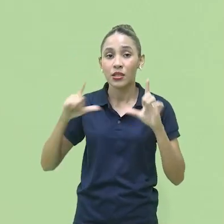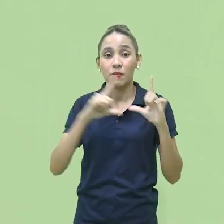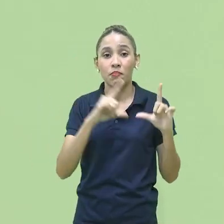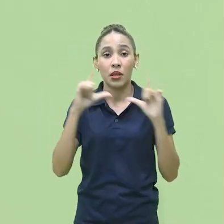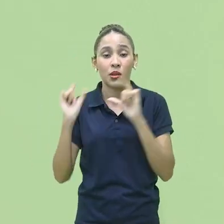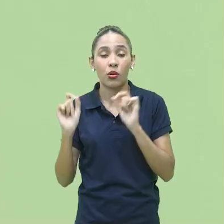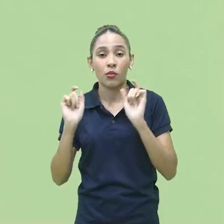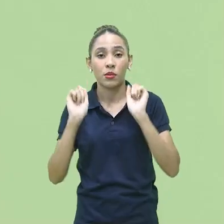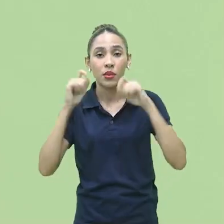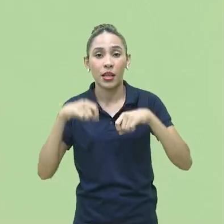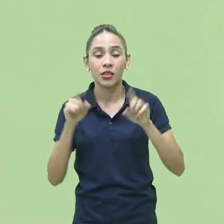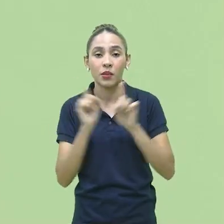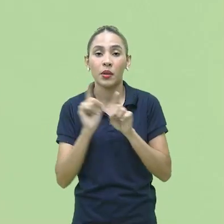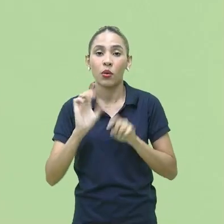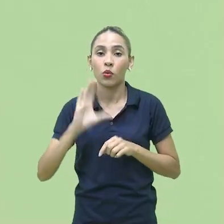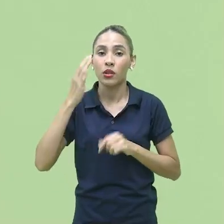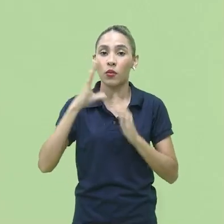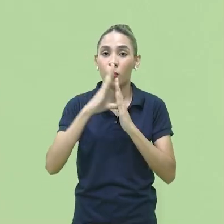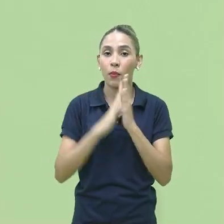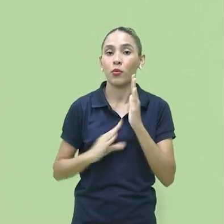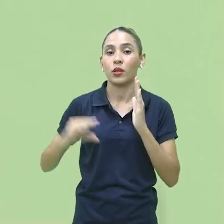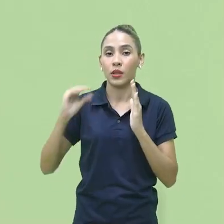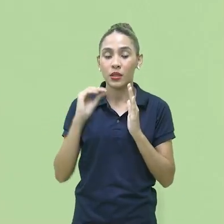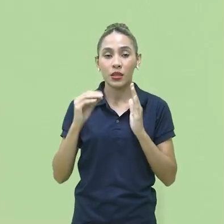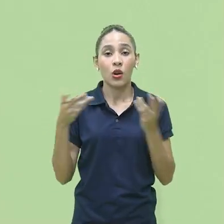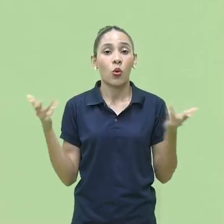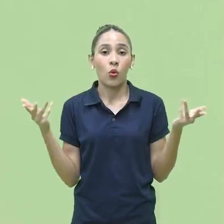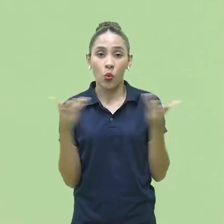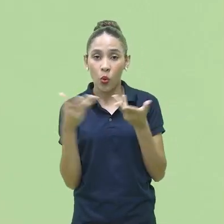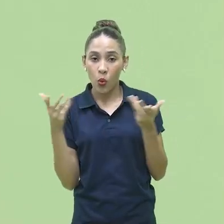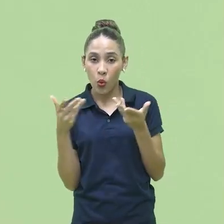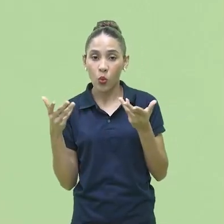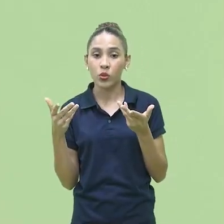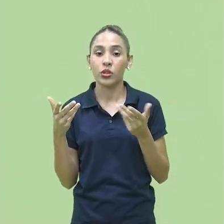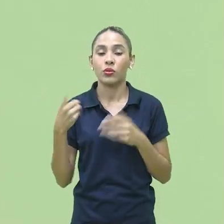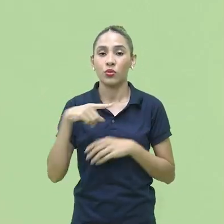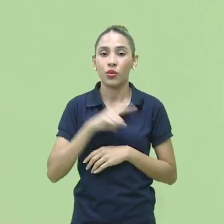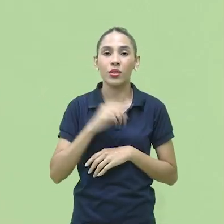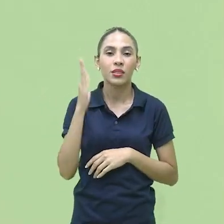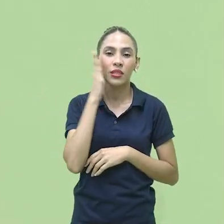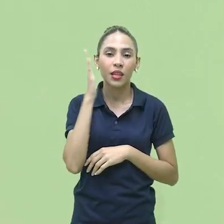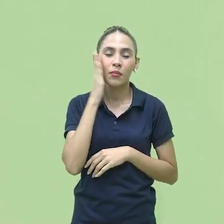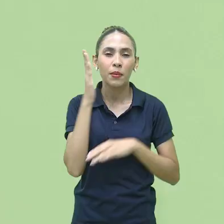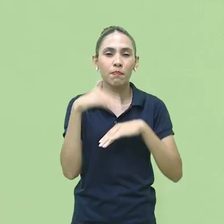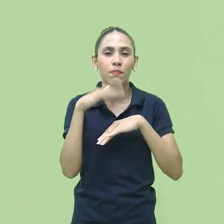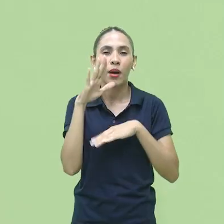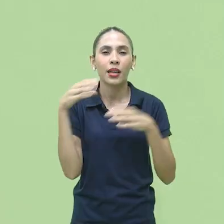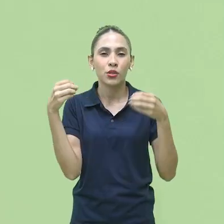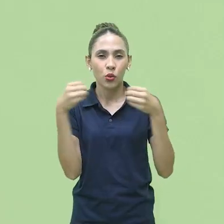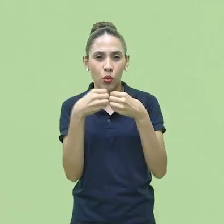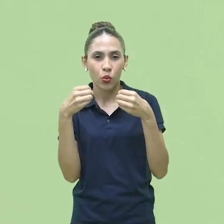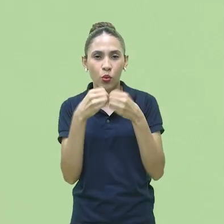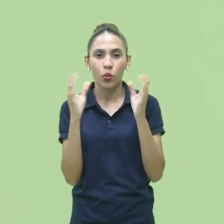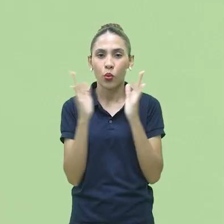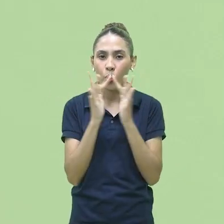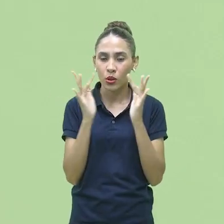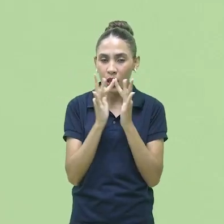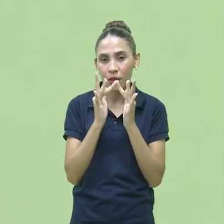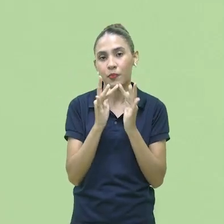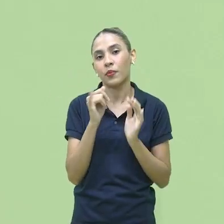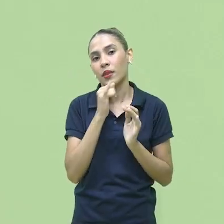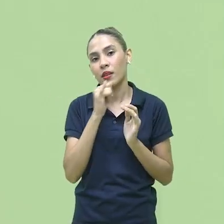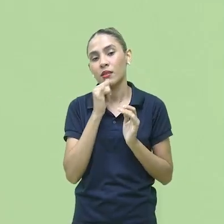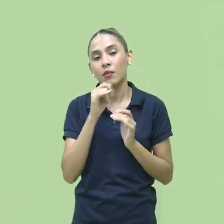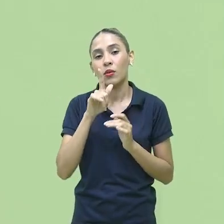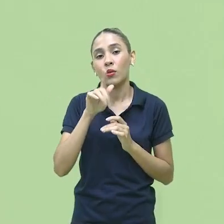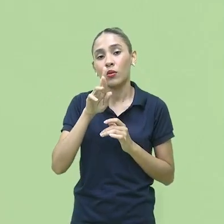é a possibilidade de ocorrer uma mutação. Hoje em dia, sabe-se que quanto mais próximo é o indivíduo no que diz respeito